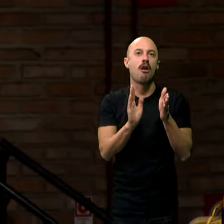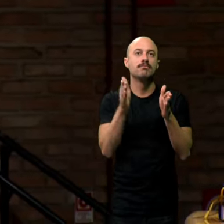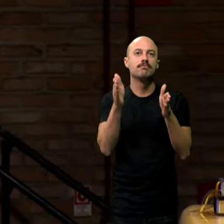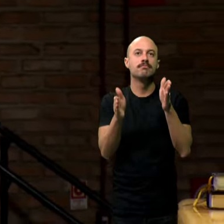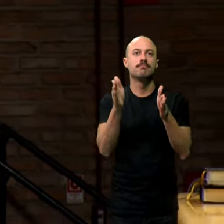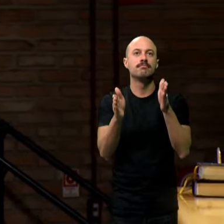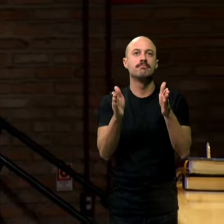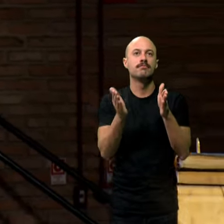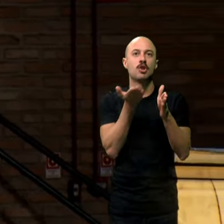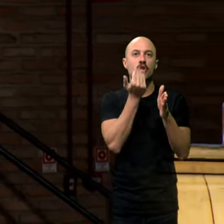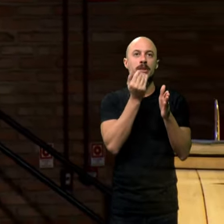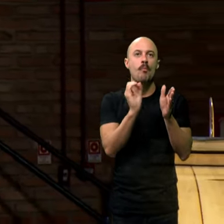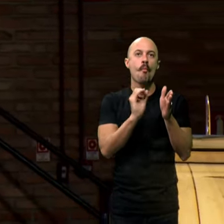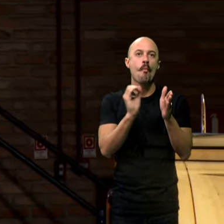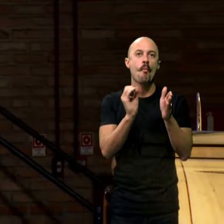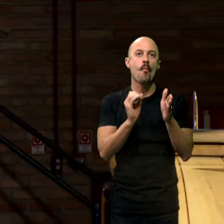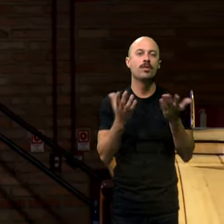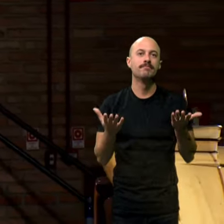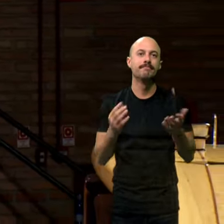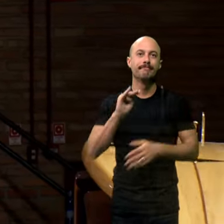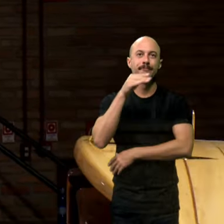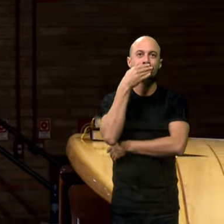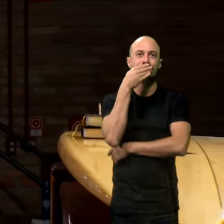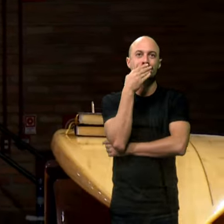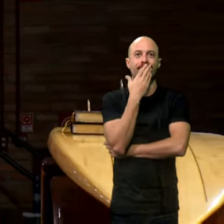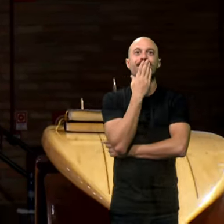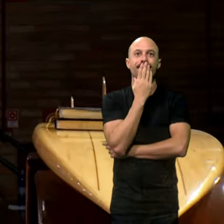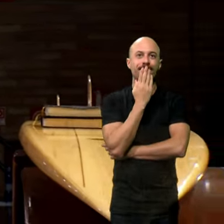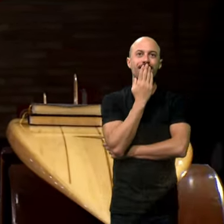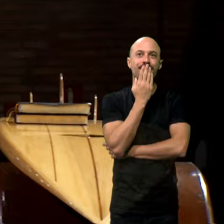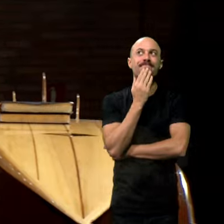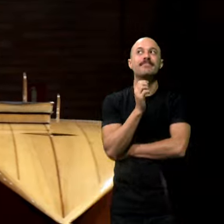Glória a Deus, vou dizer para você o que é glória a Deus.